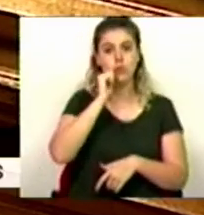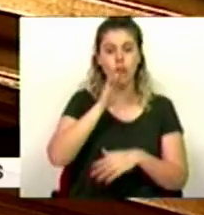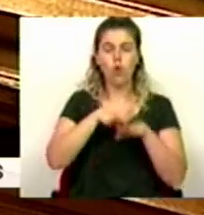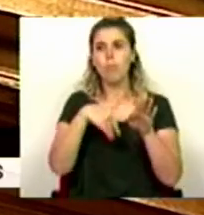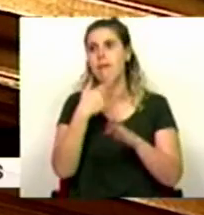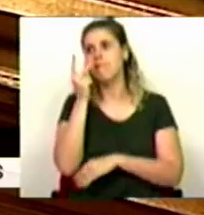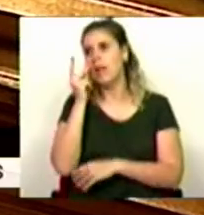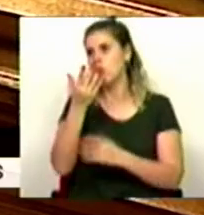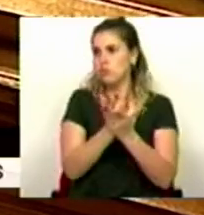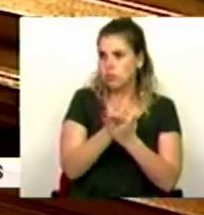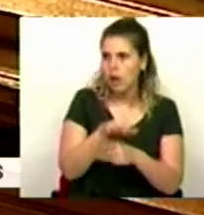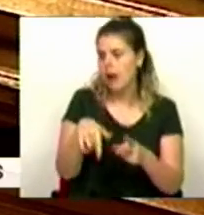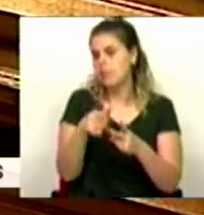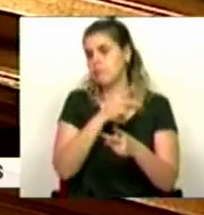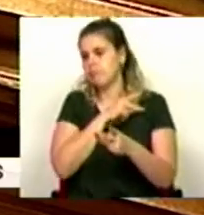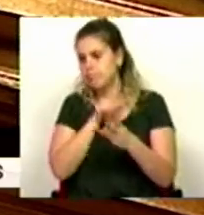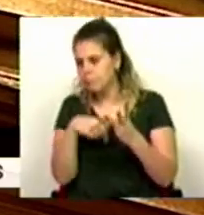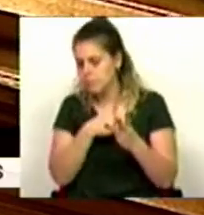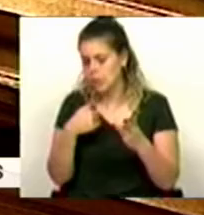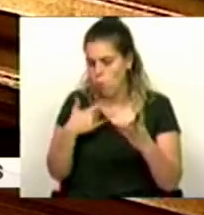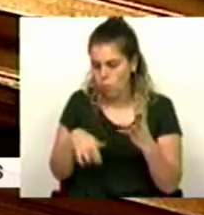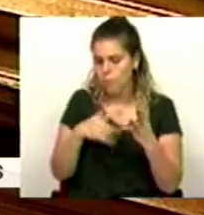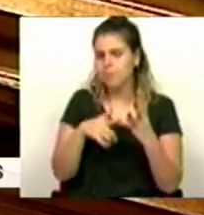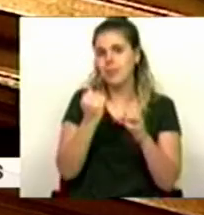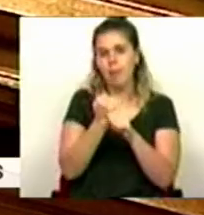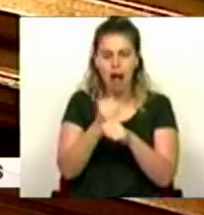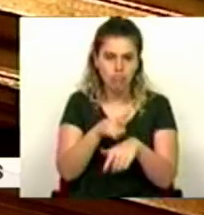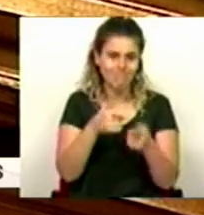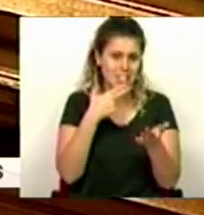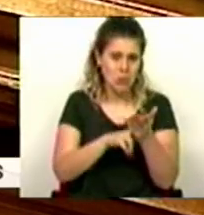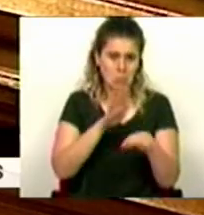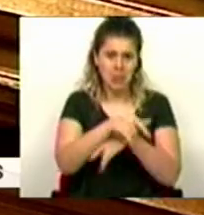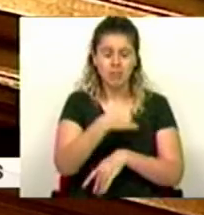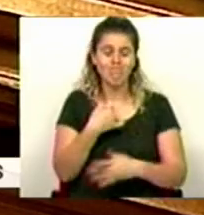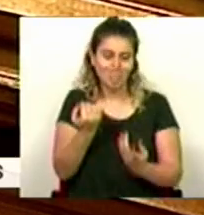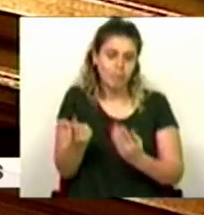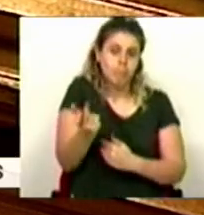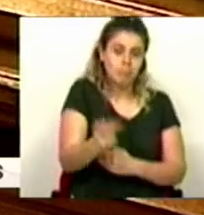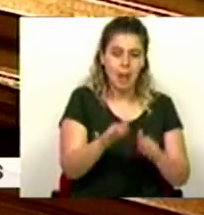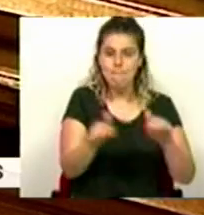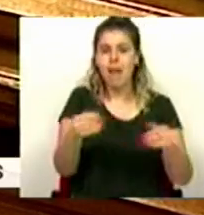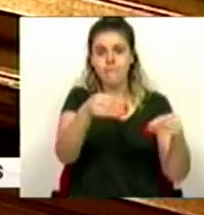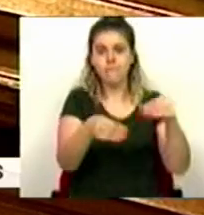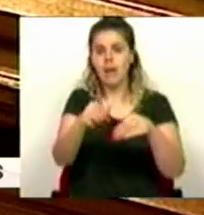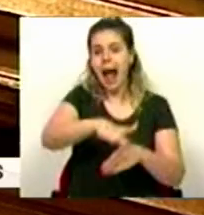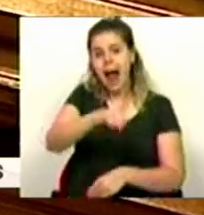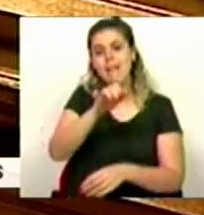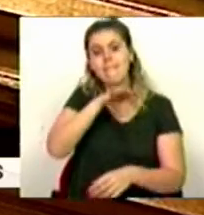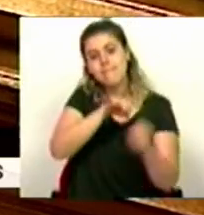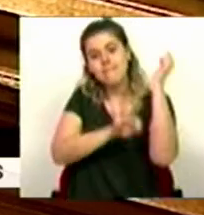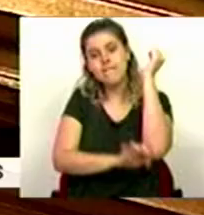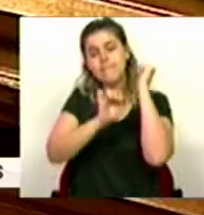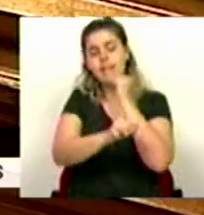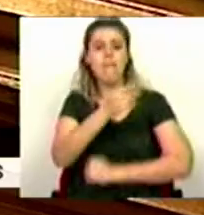vida escolar, académica, por razões de saúde, por razões de trabalho, não conseguem estar na mesa de voto da sua freguesia